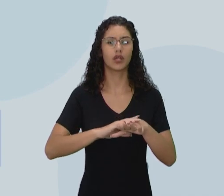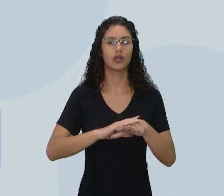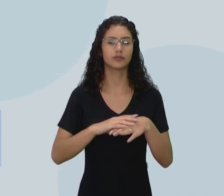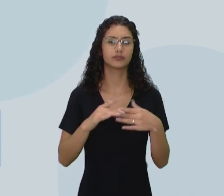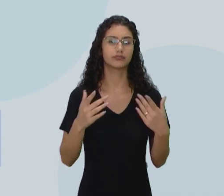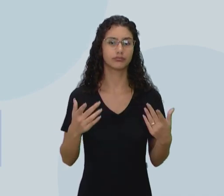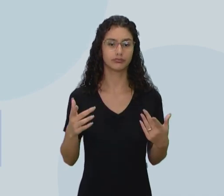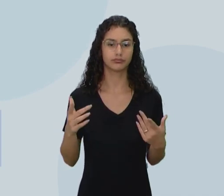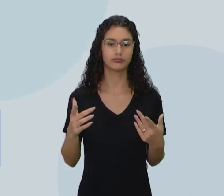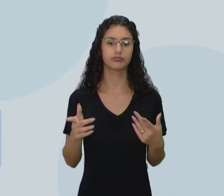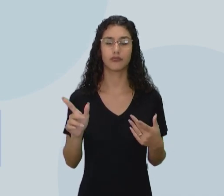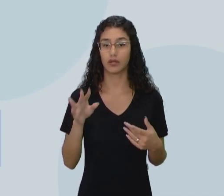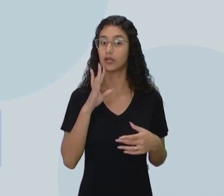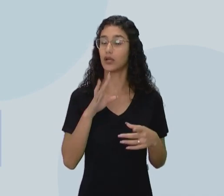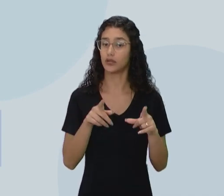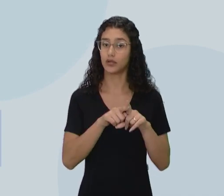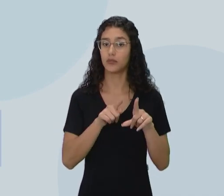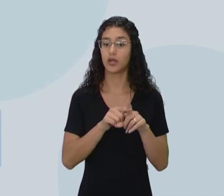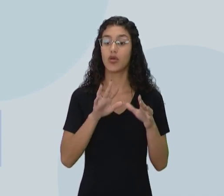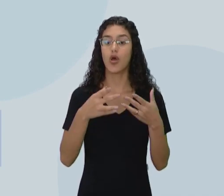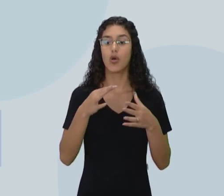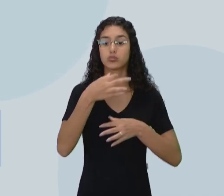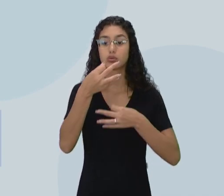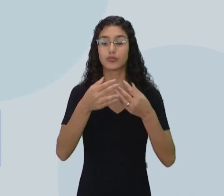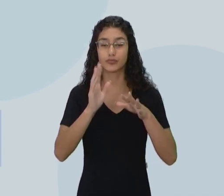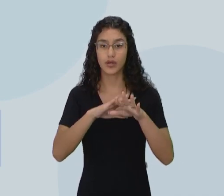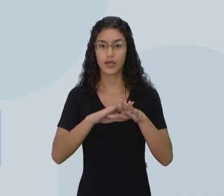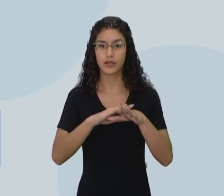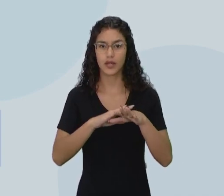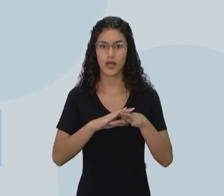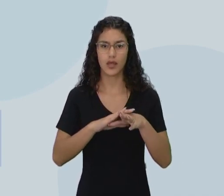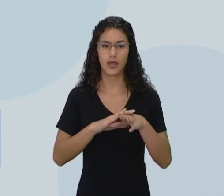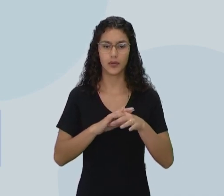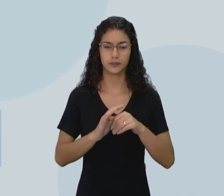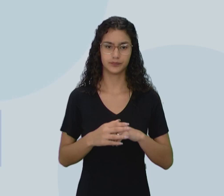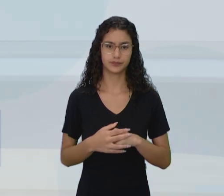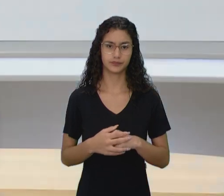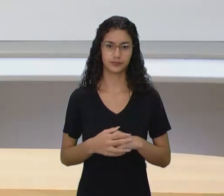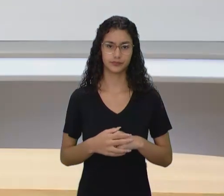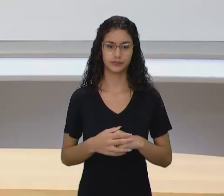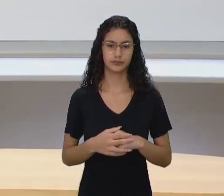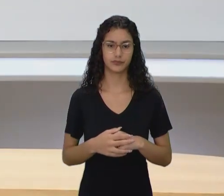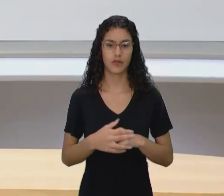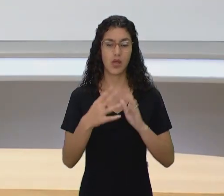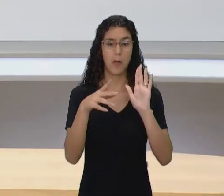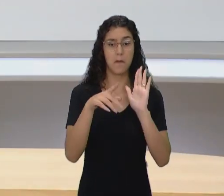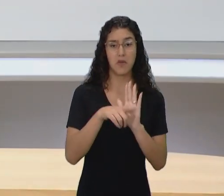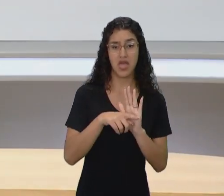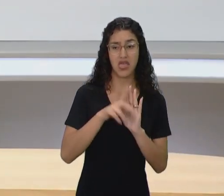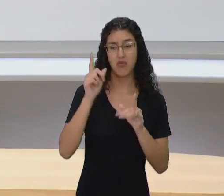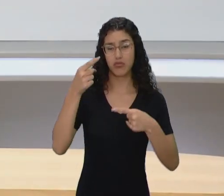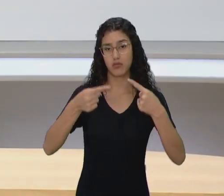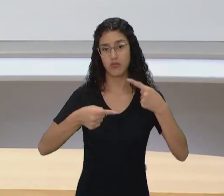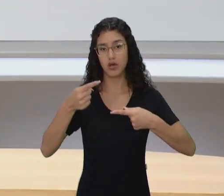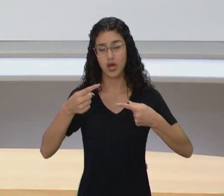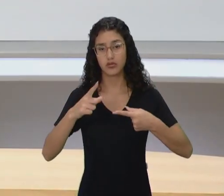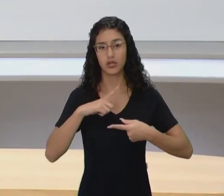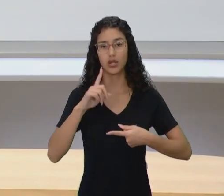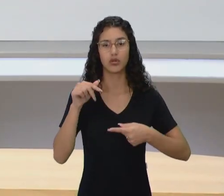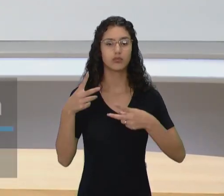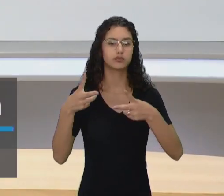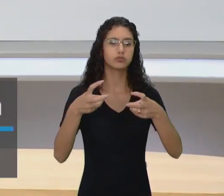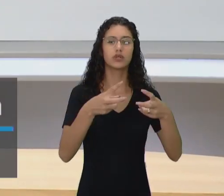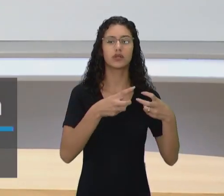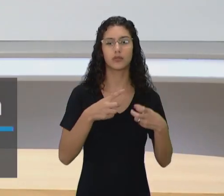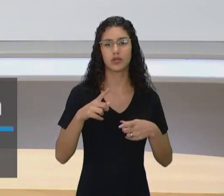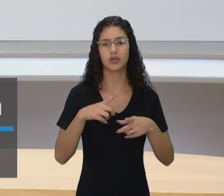feita? É legal. Qual é a crítica que é feita? É uma crítica ácida? É uma crítica amena? É um debate só? É só uma